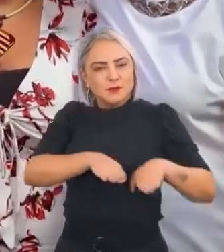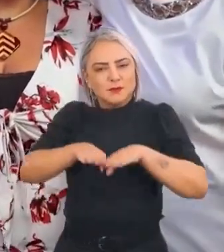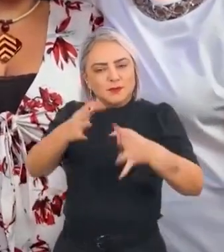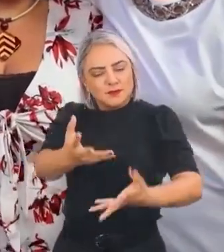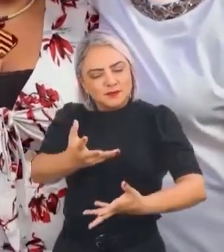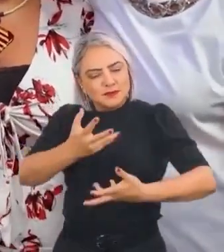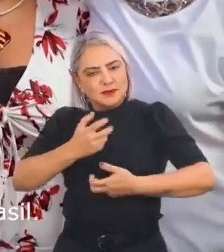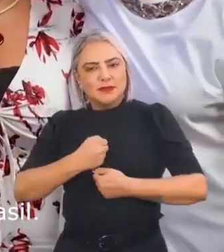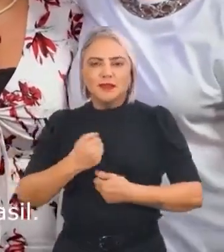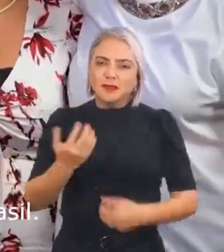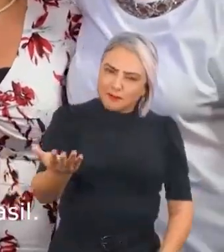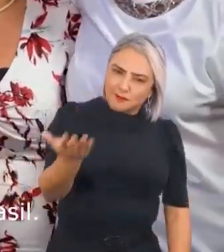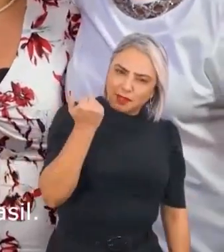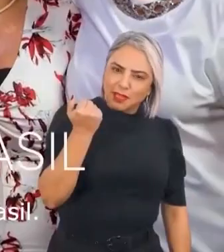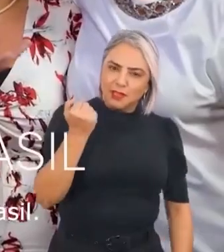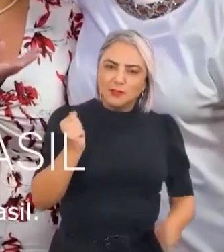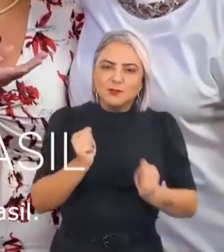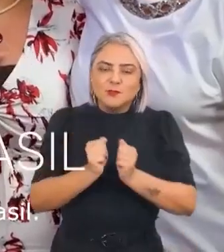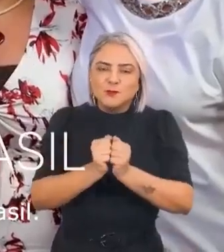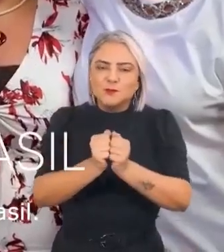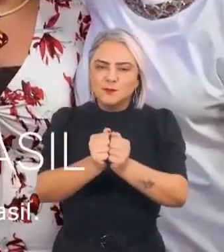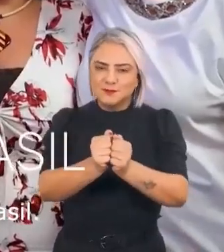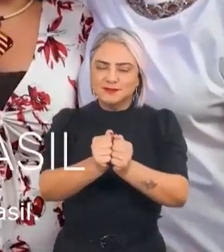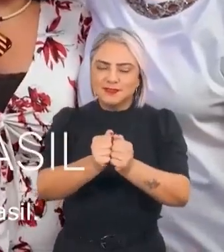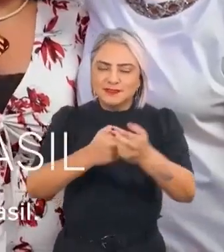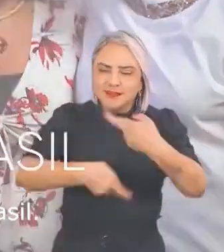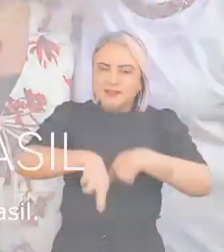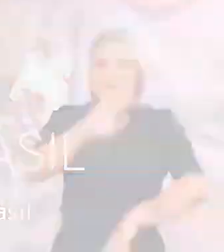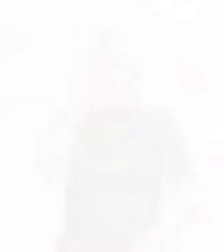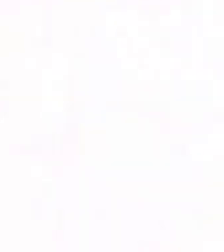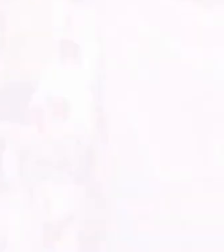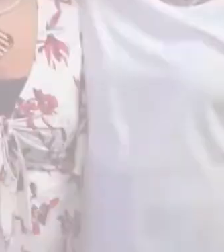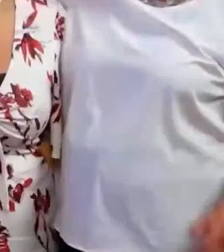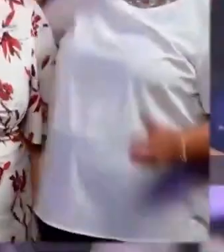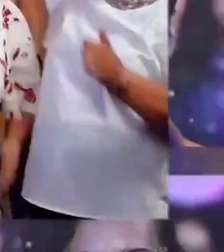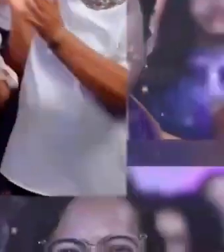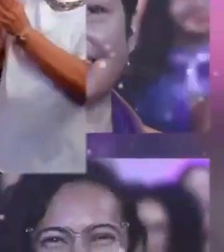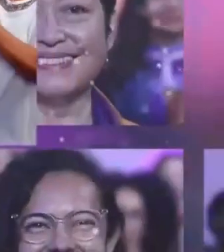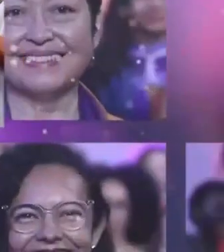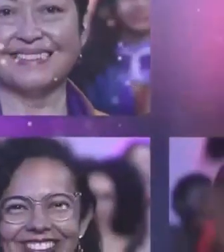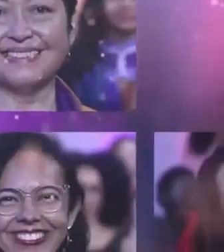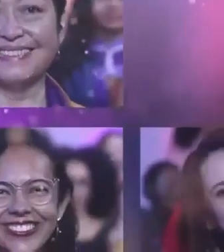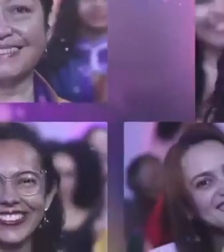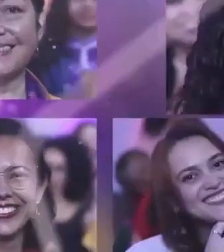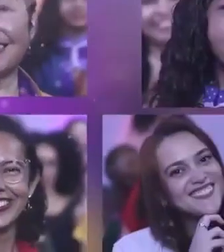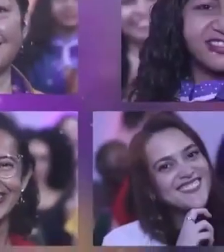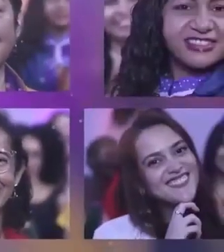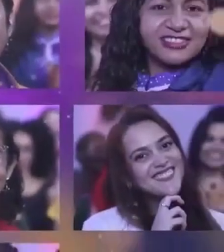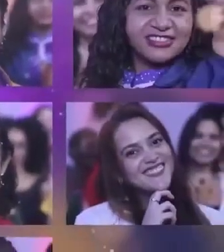justo e acolhedor. Vem com a gente, vamos juntas reconstruir o Brasil.